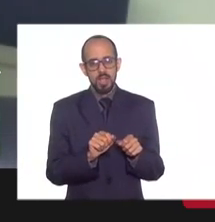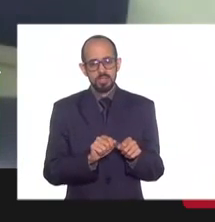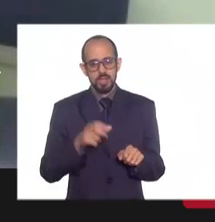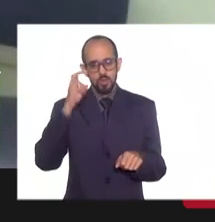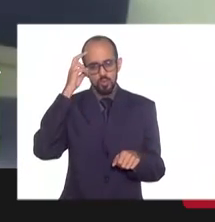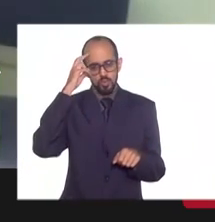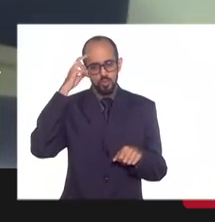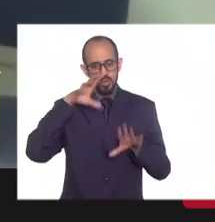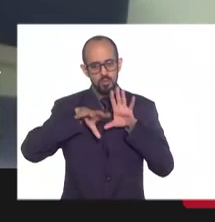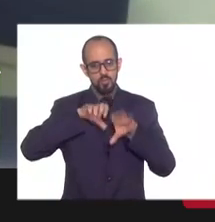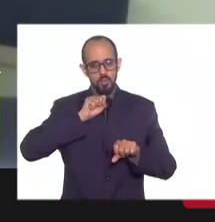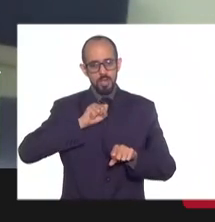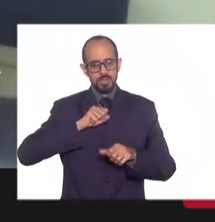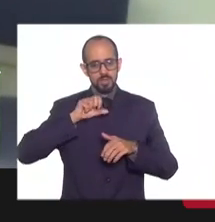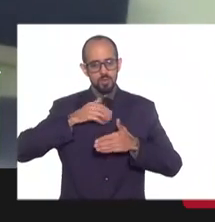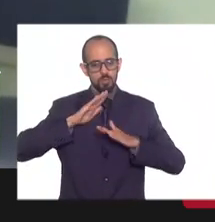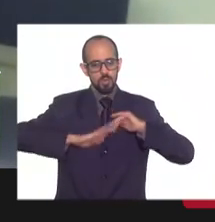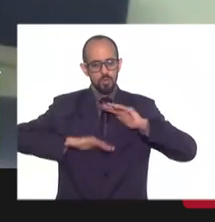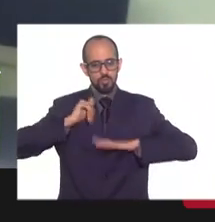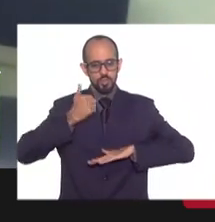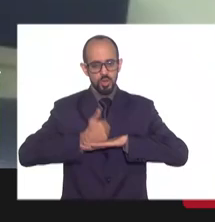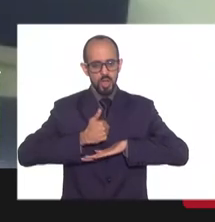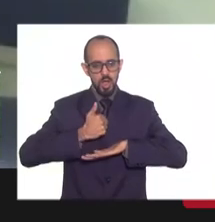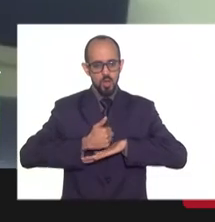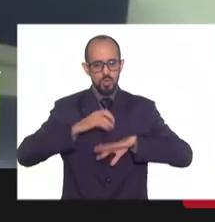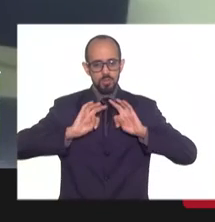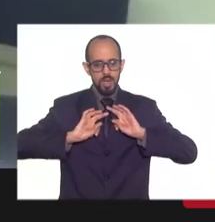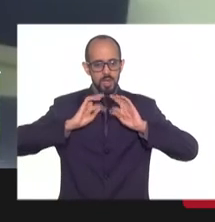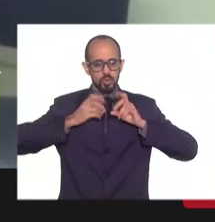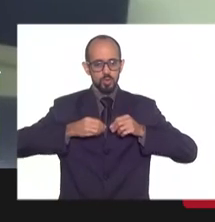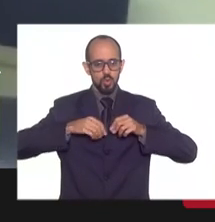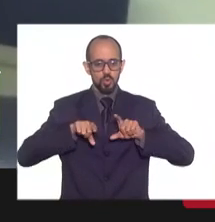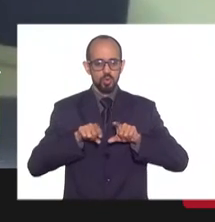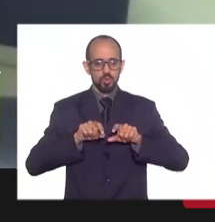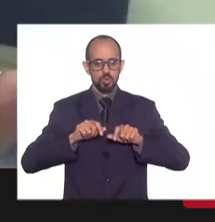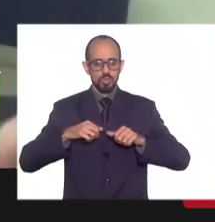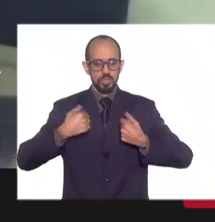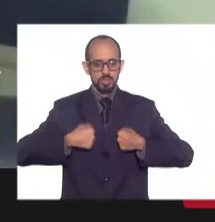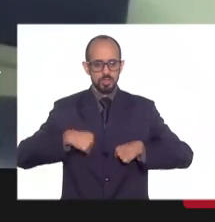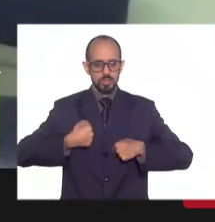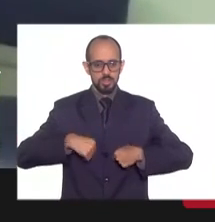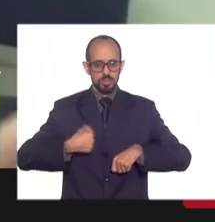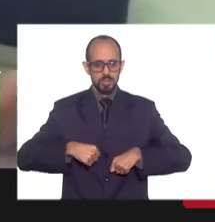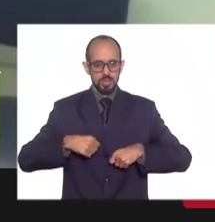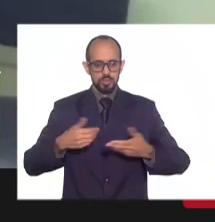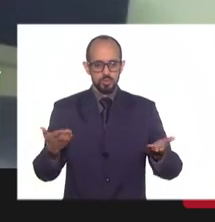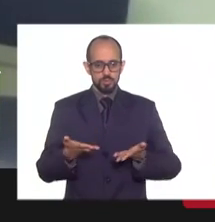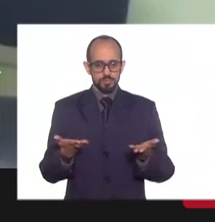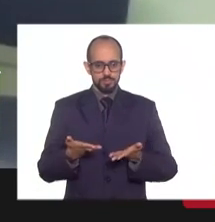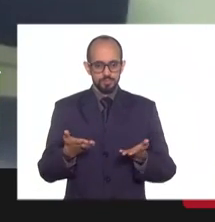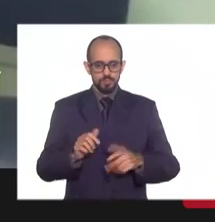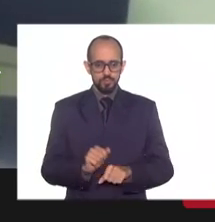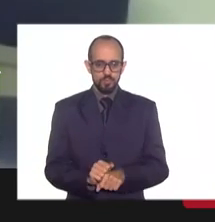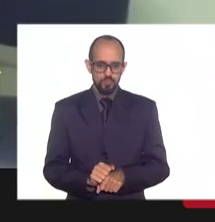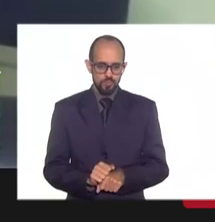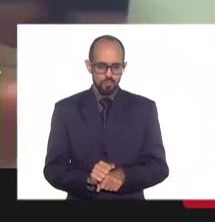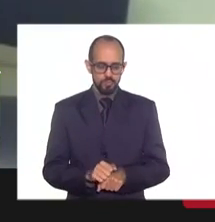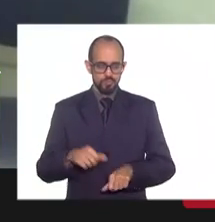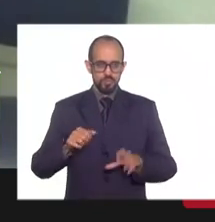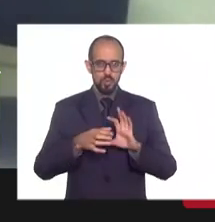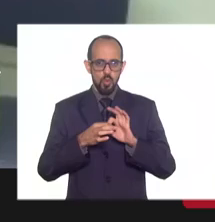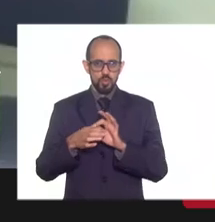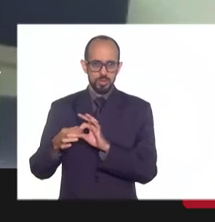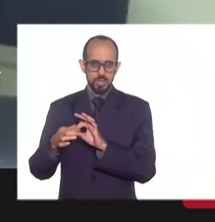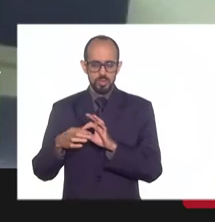profissional é para a extensão é para todos os as necessidades hoje o panorama cultural